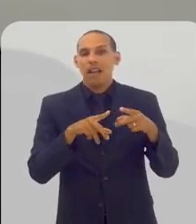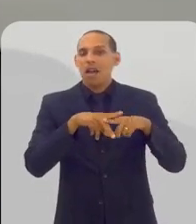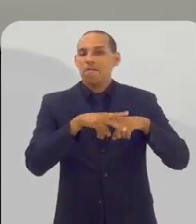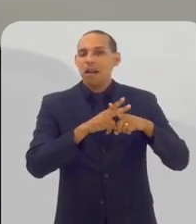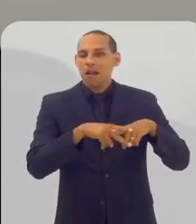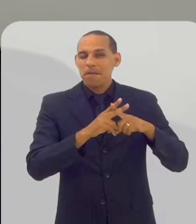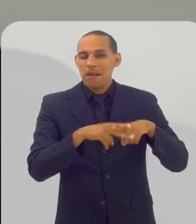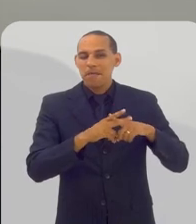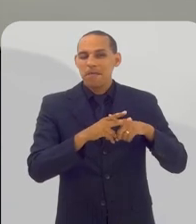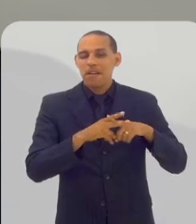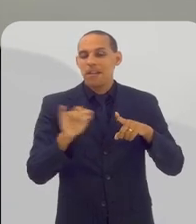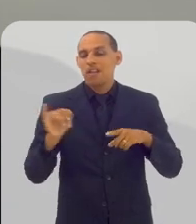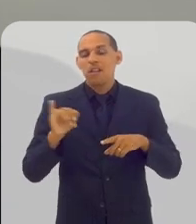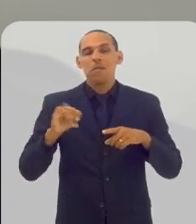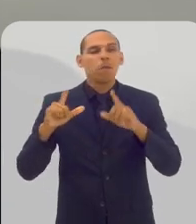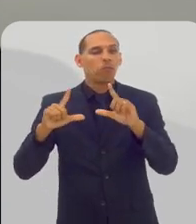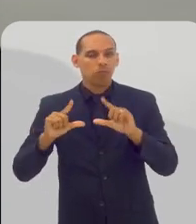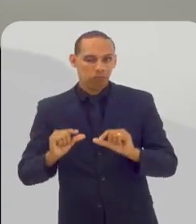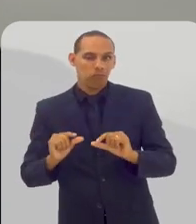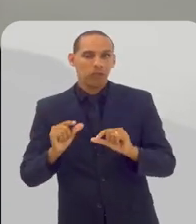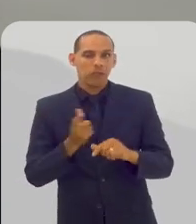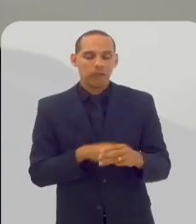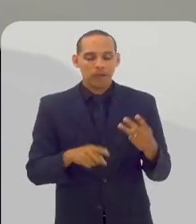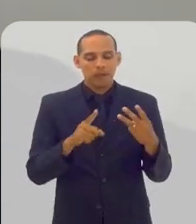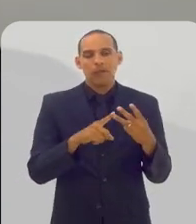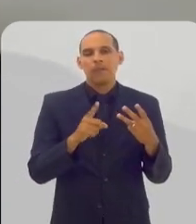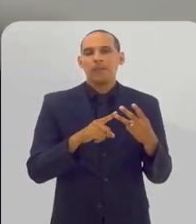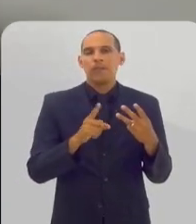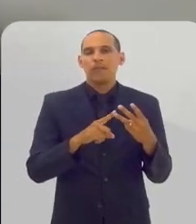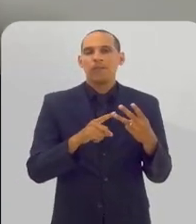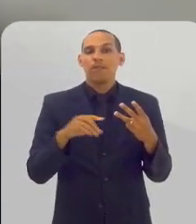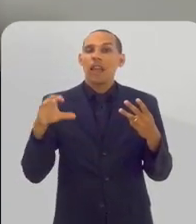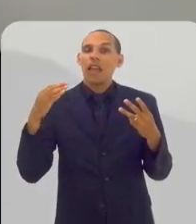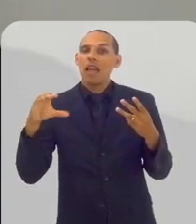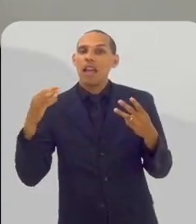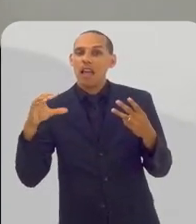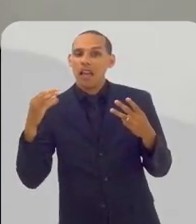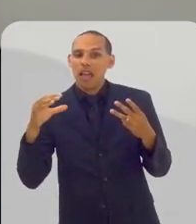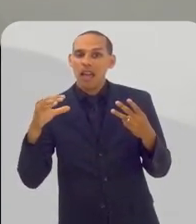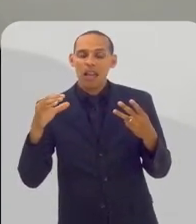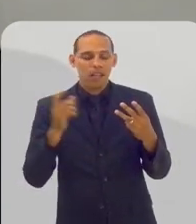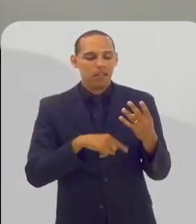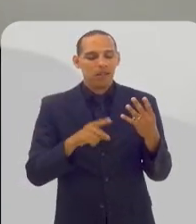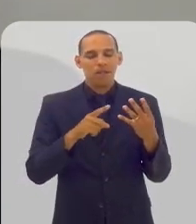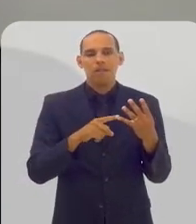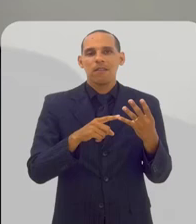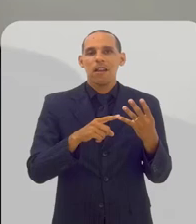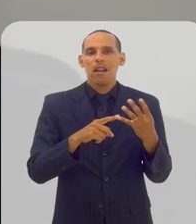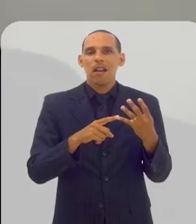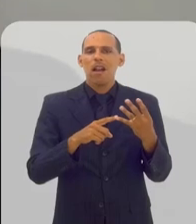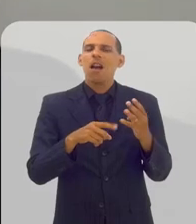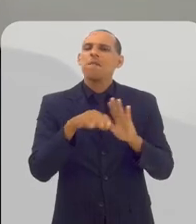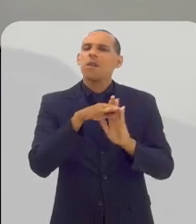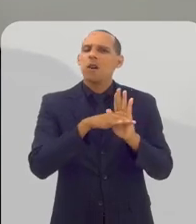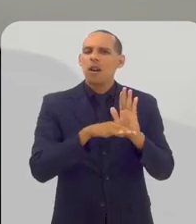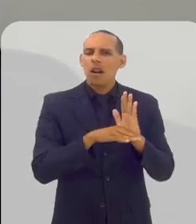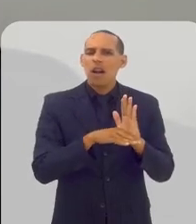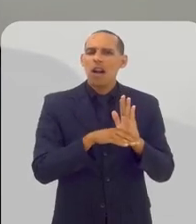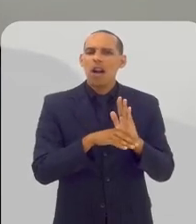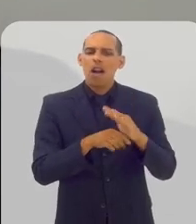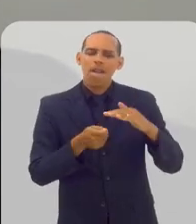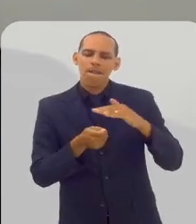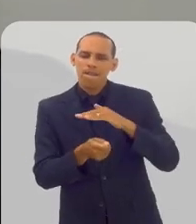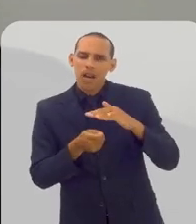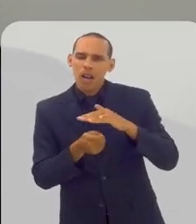redução manutenção da redução dos impostos crédito programas de financiamento